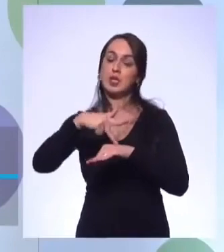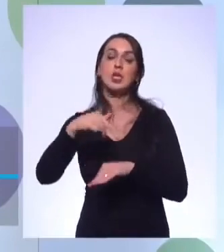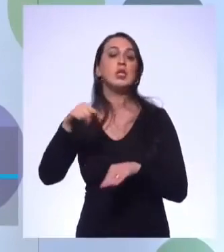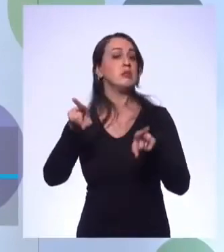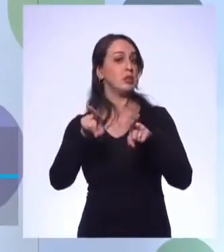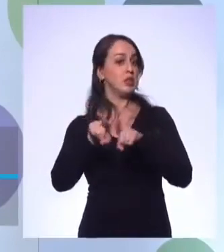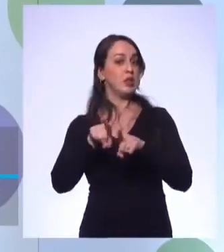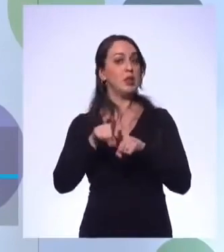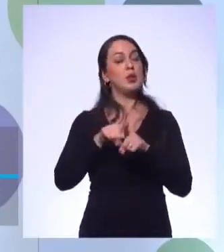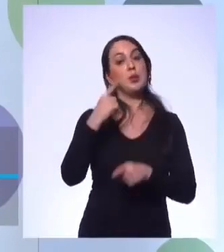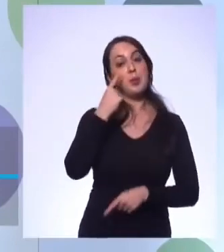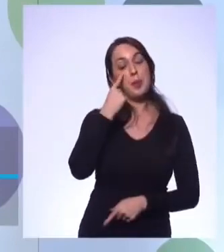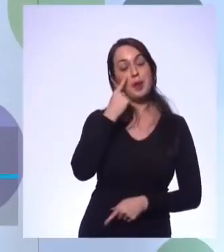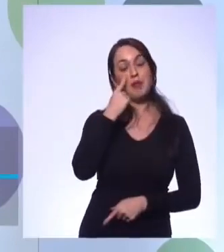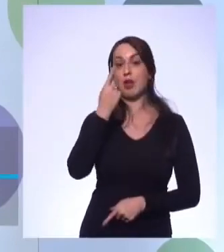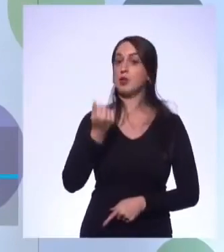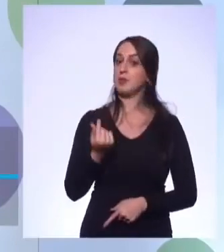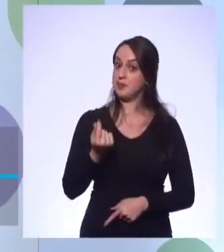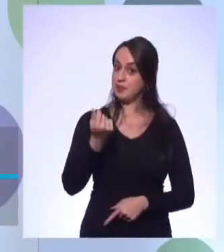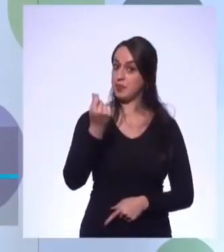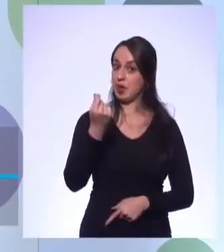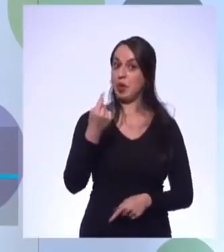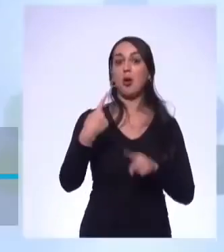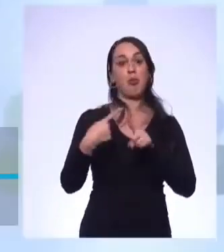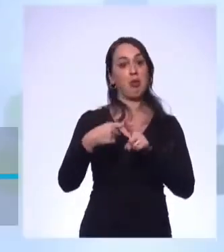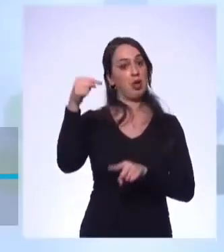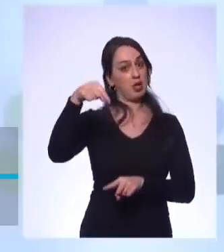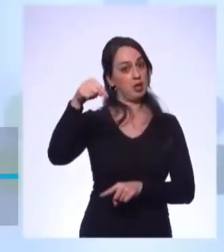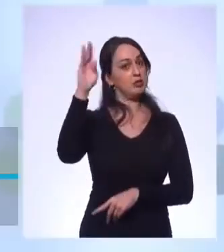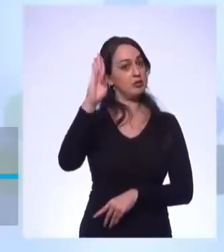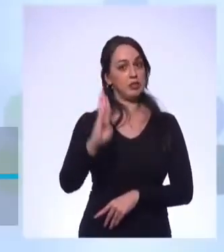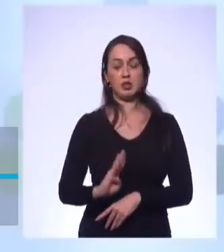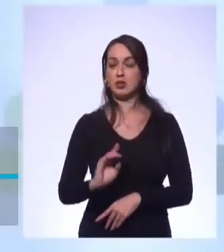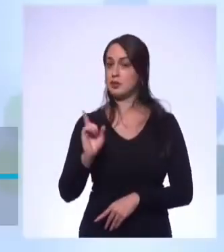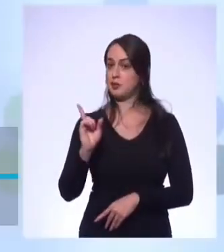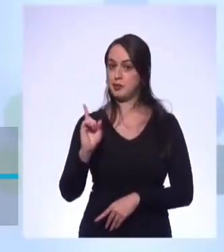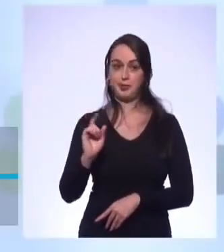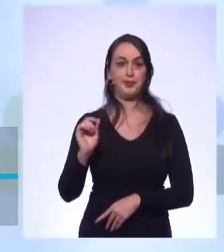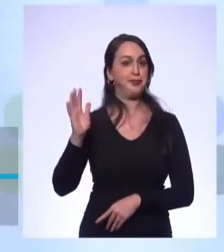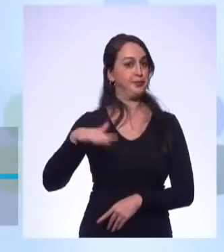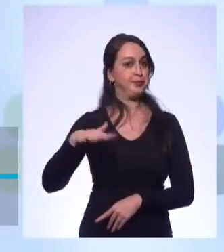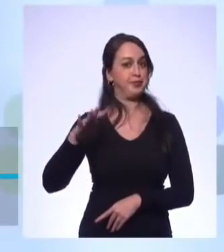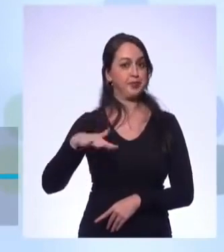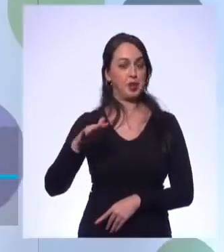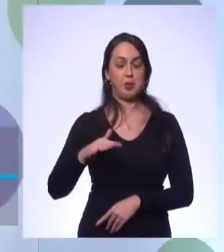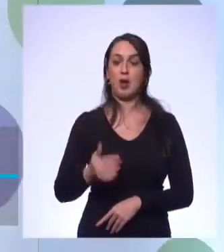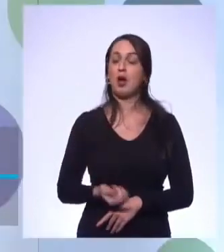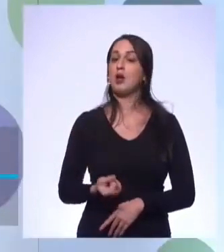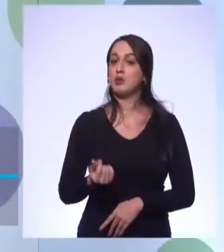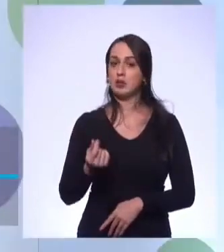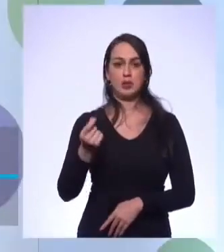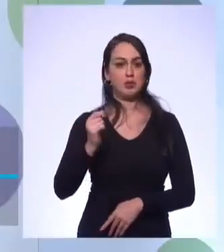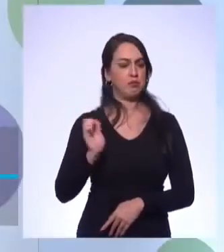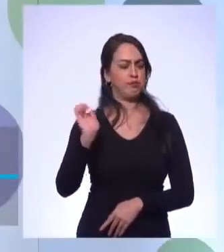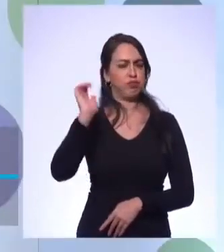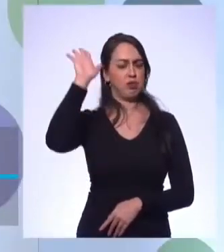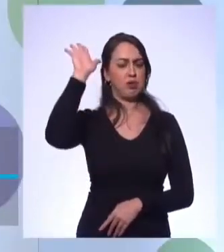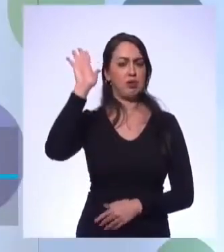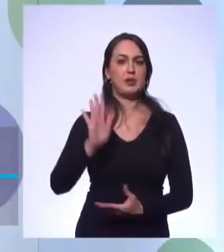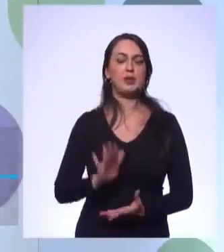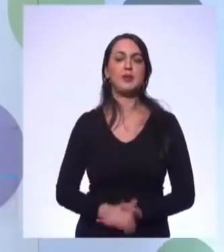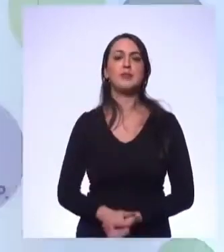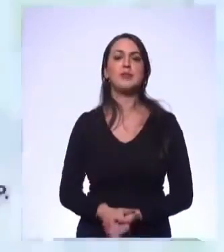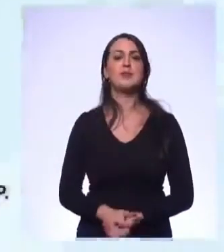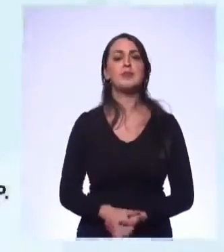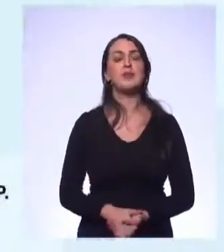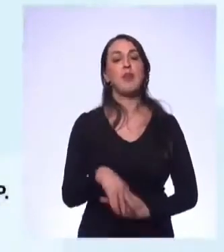a gente não paga barato. Comparando com o que nós pagamos também, né? Que é um valor absurdo, internet. Galera, agora uma sondagem. Vamos ver aí no